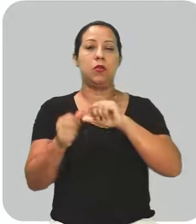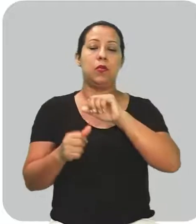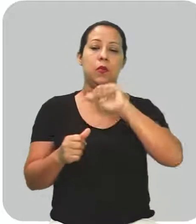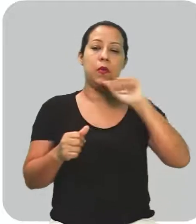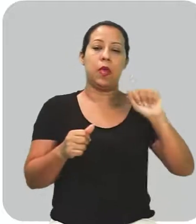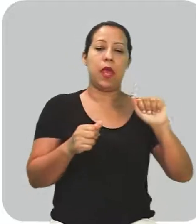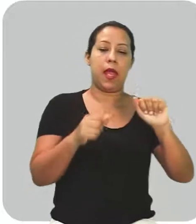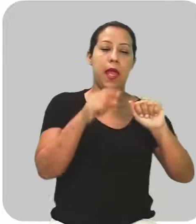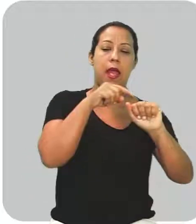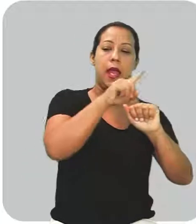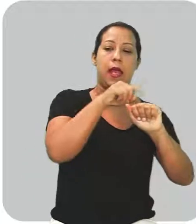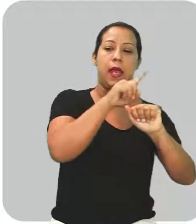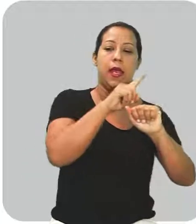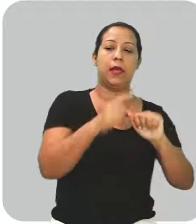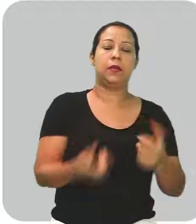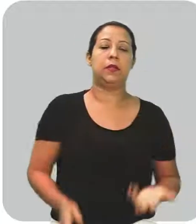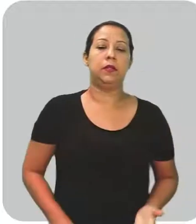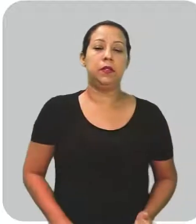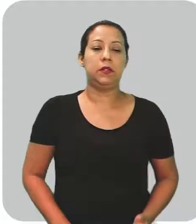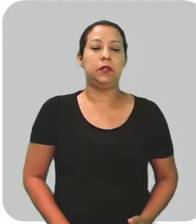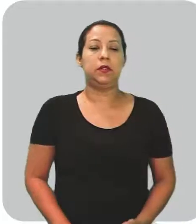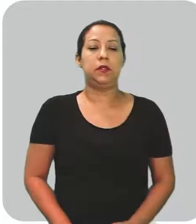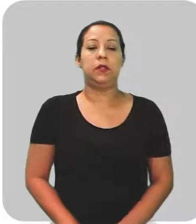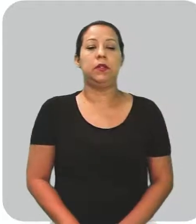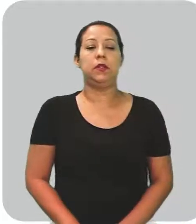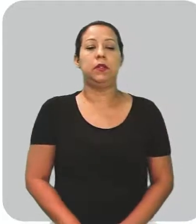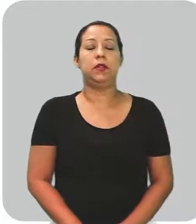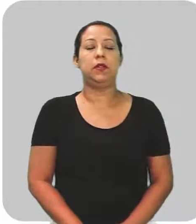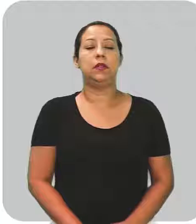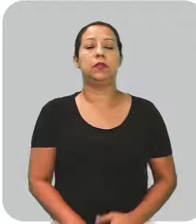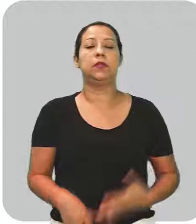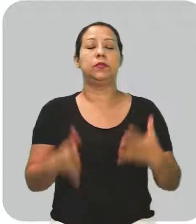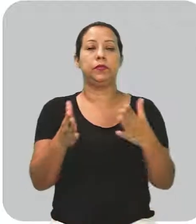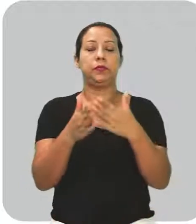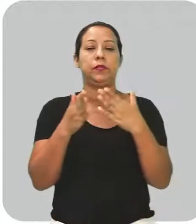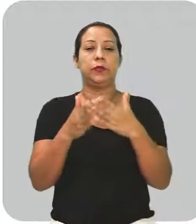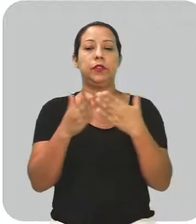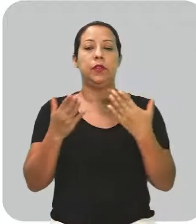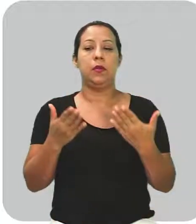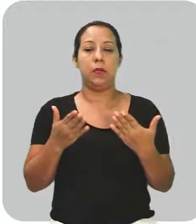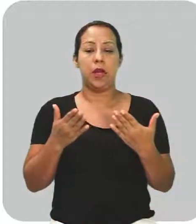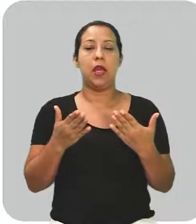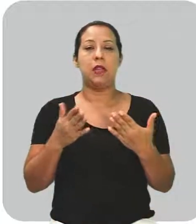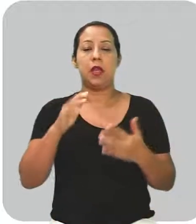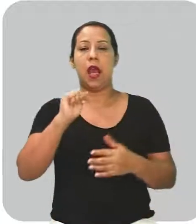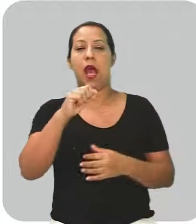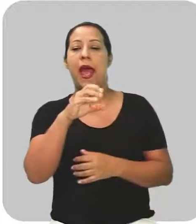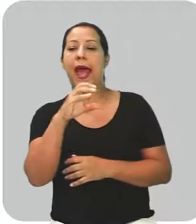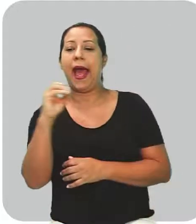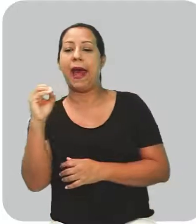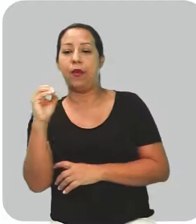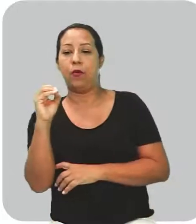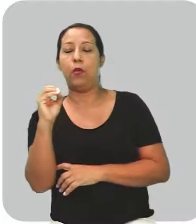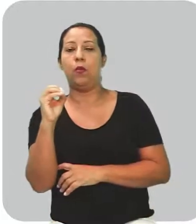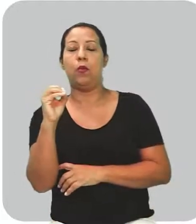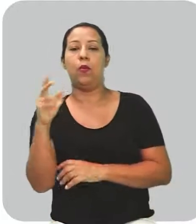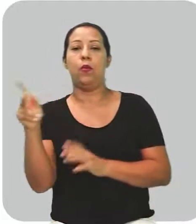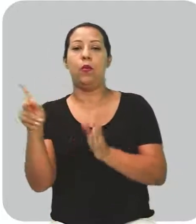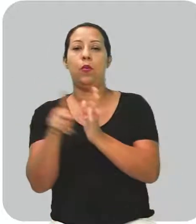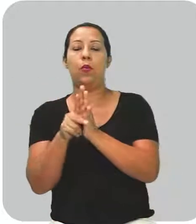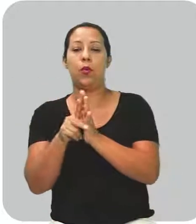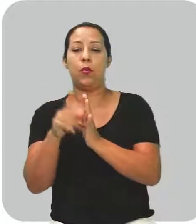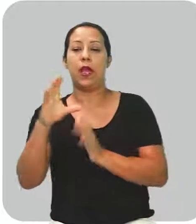à própria Cláudia para sair mais cedo. Peça ao próprio Cláudio para sair